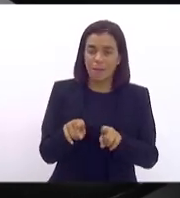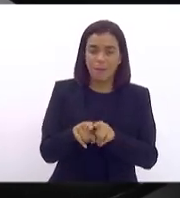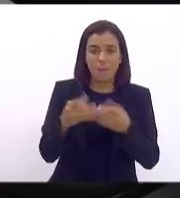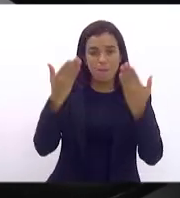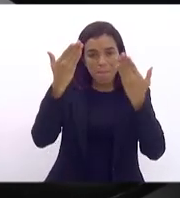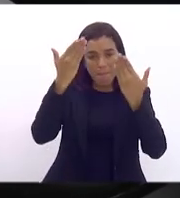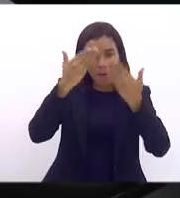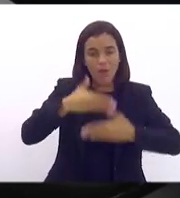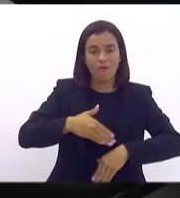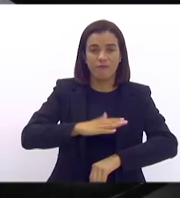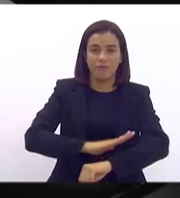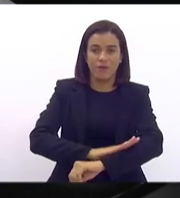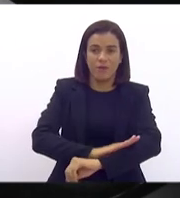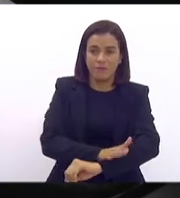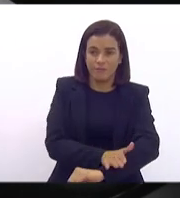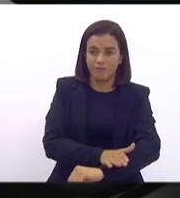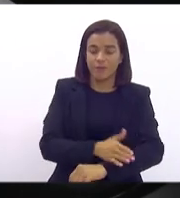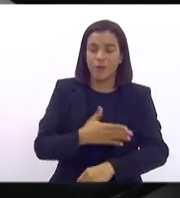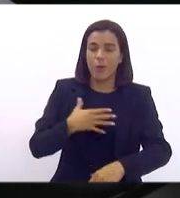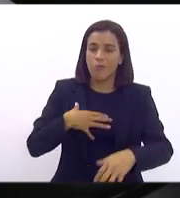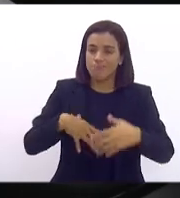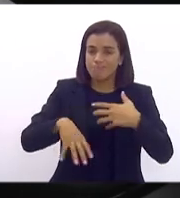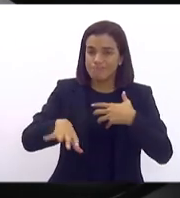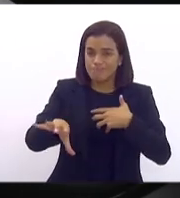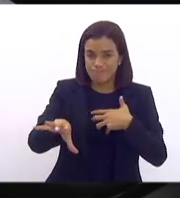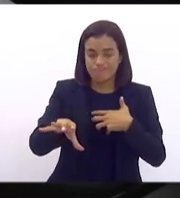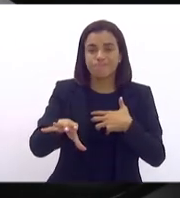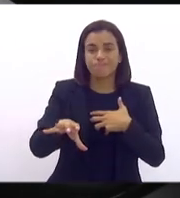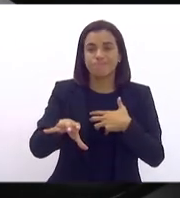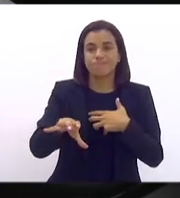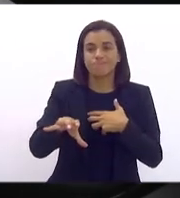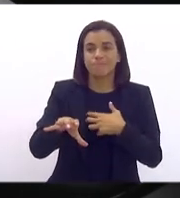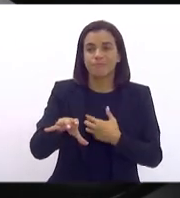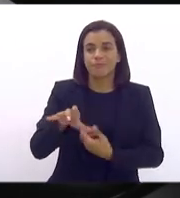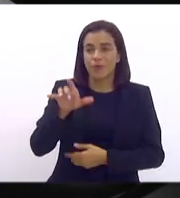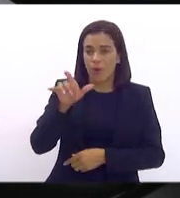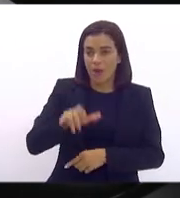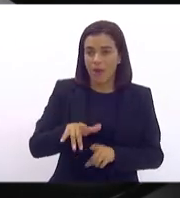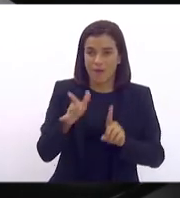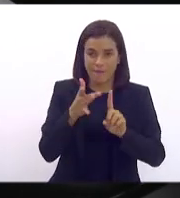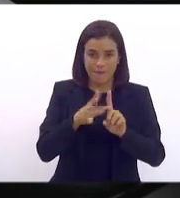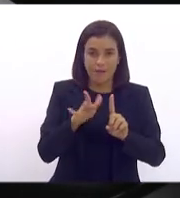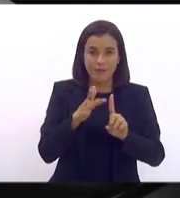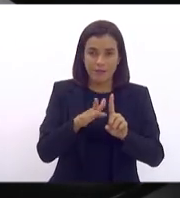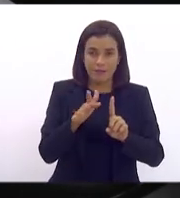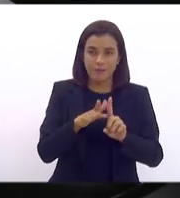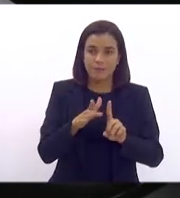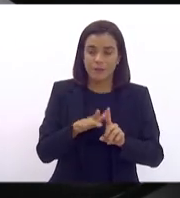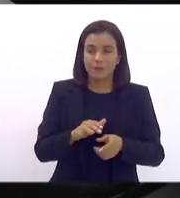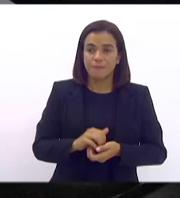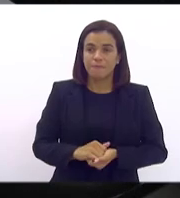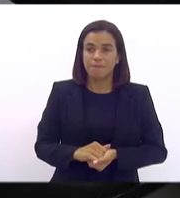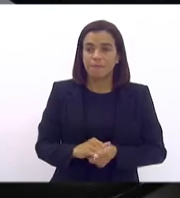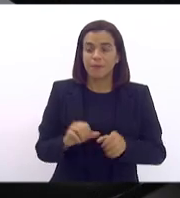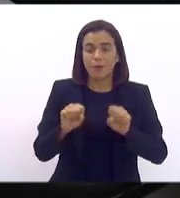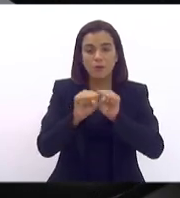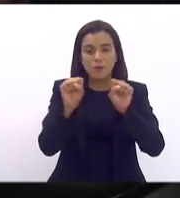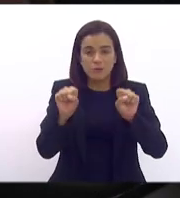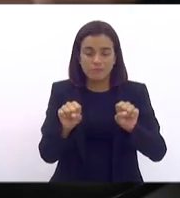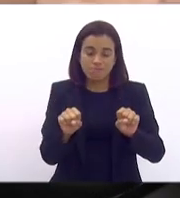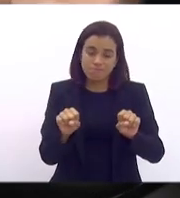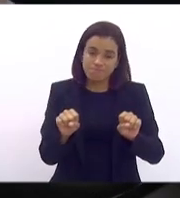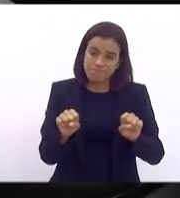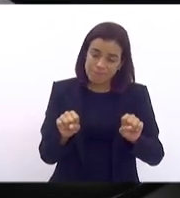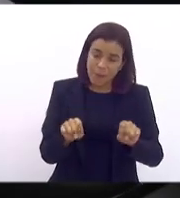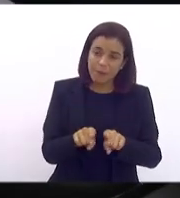racista. Nesse sentido, me solidarizo com a vítima do ato de injustiça praticado pelo sistema de justiça, mas